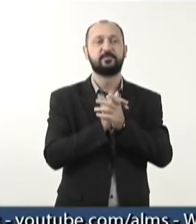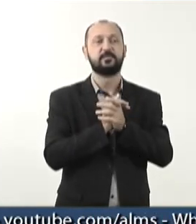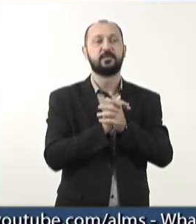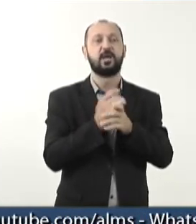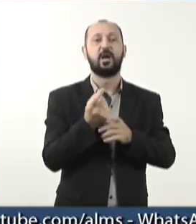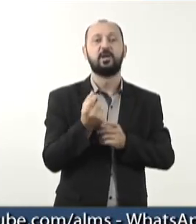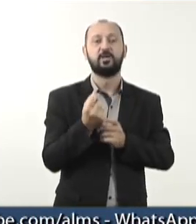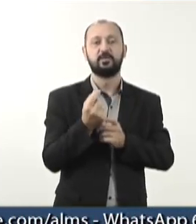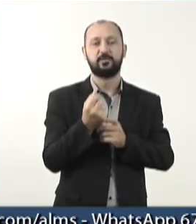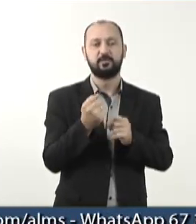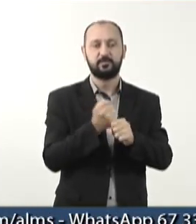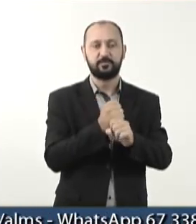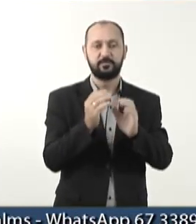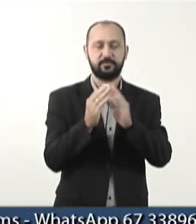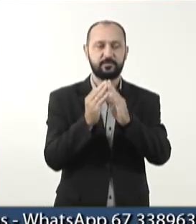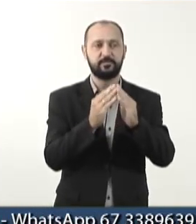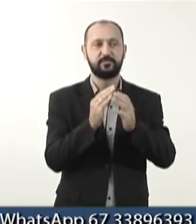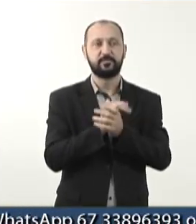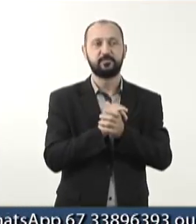da União.